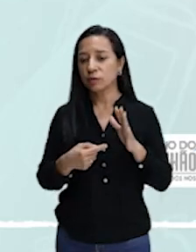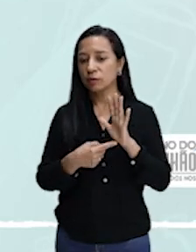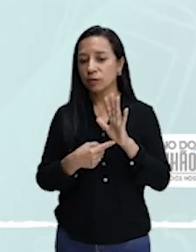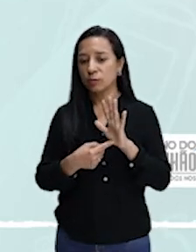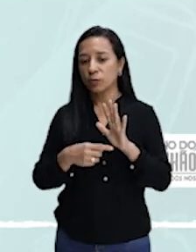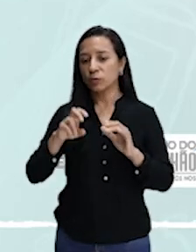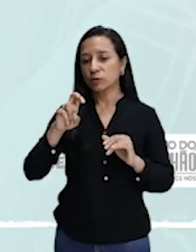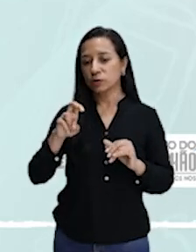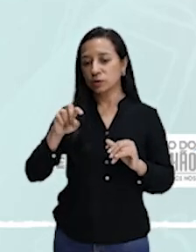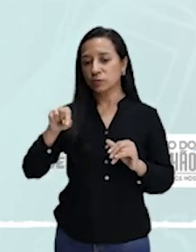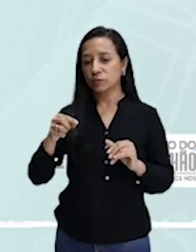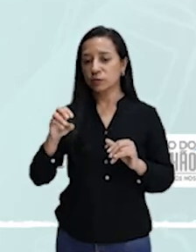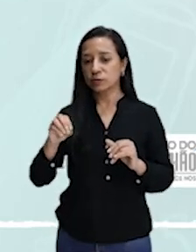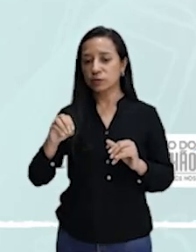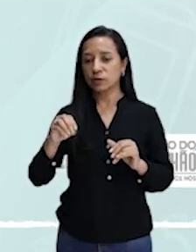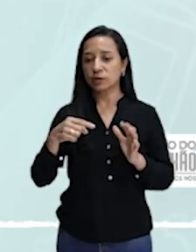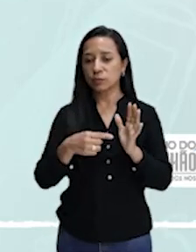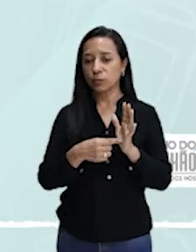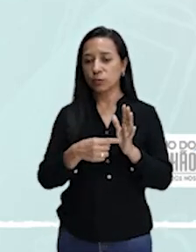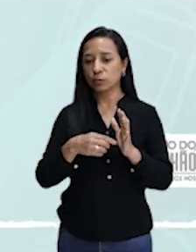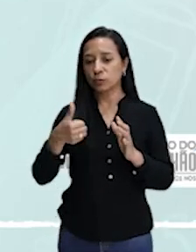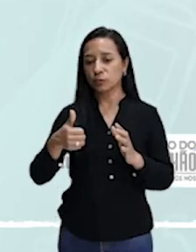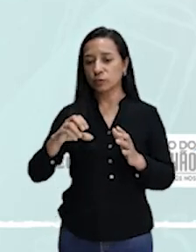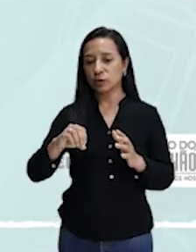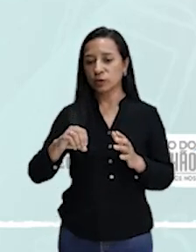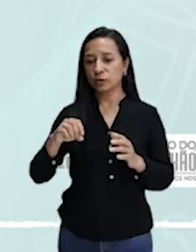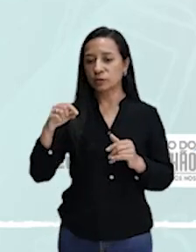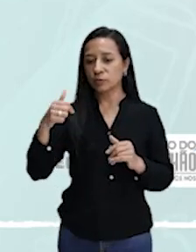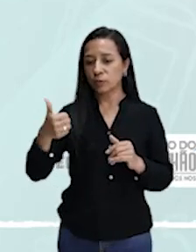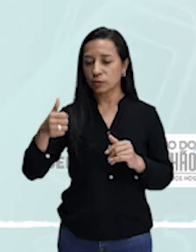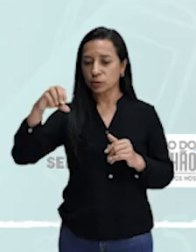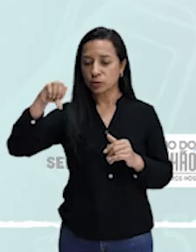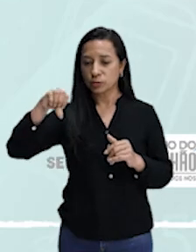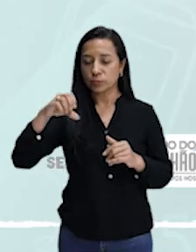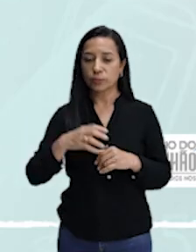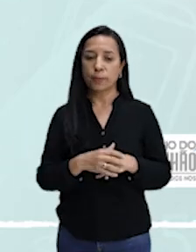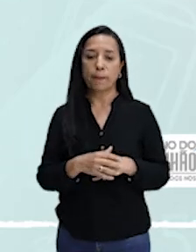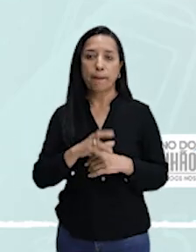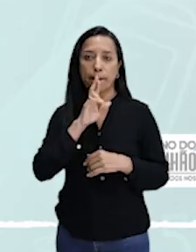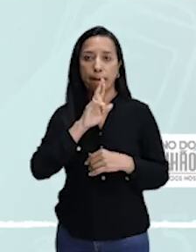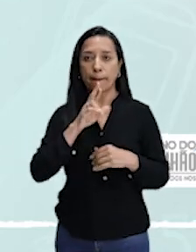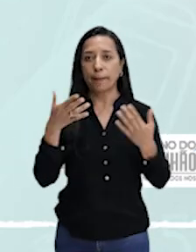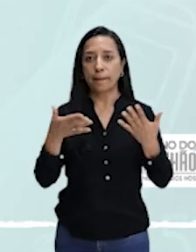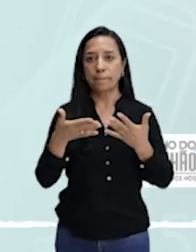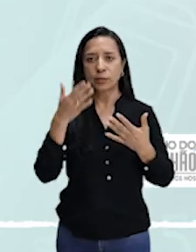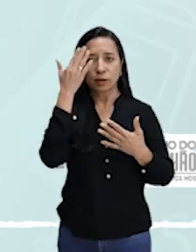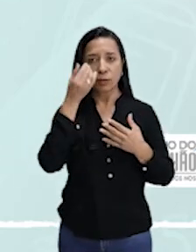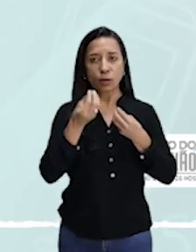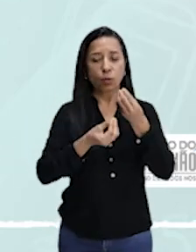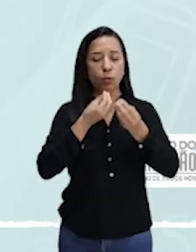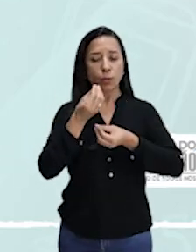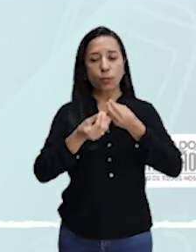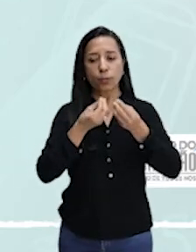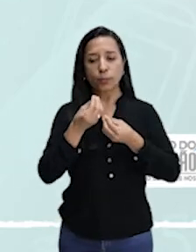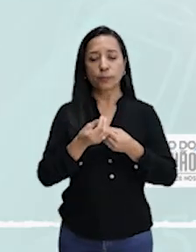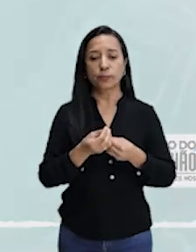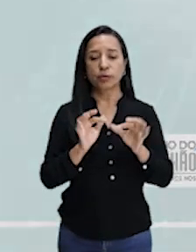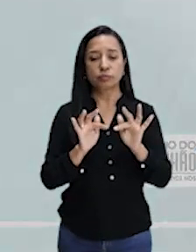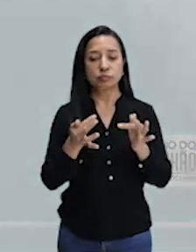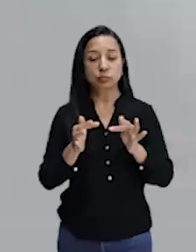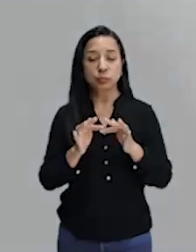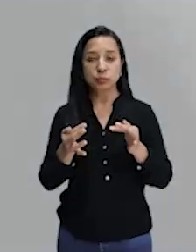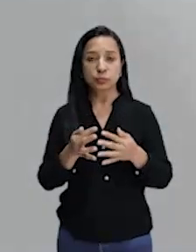de cinco vezes 10 a menos 19 partículas Ok então vamos responder né vamos saber aí então é bem simples